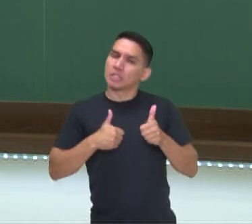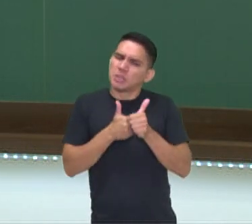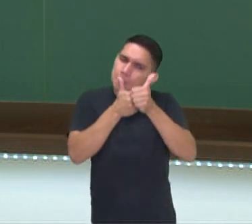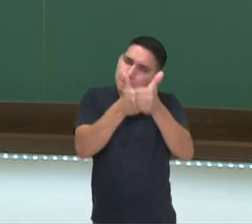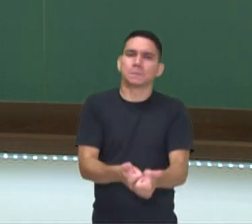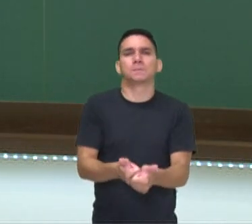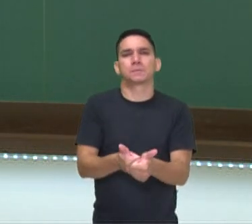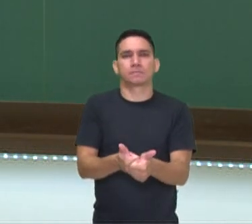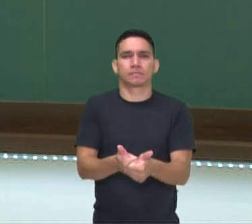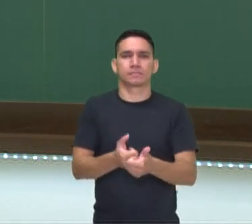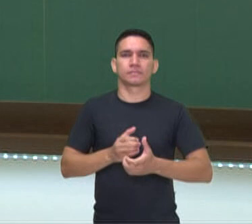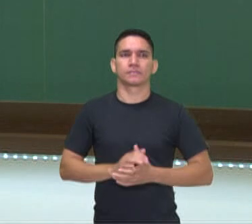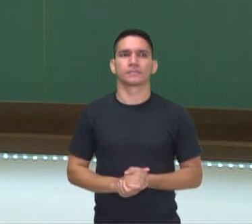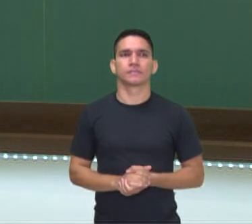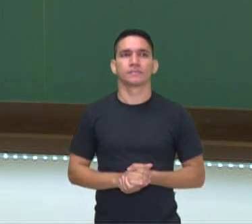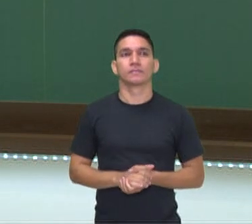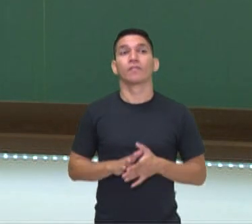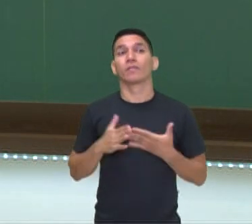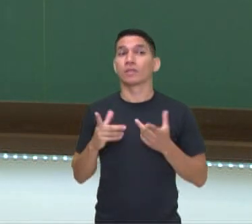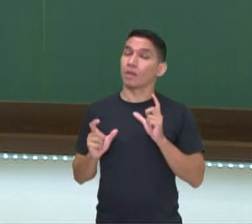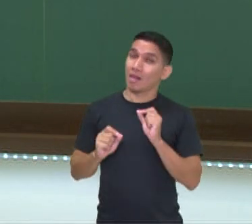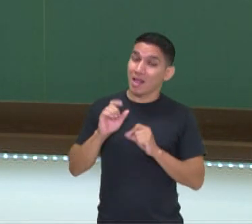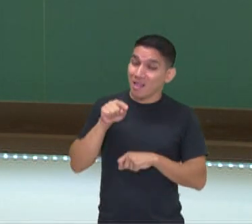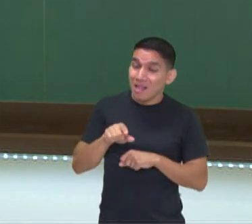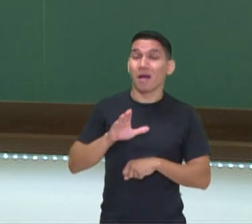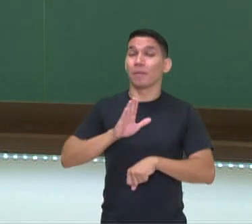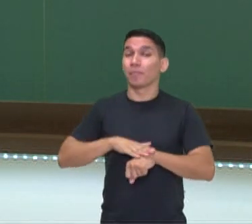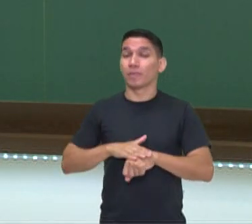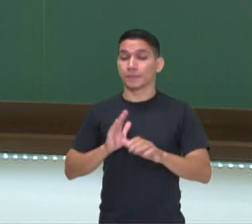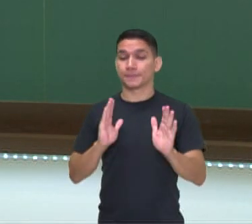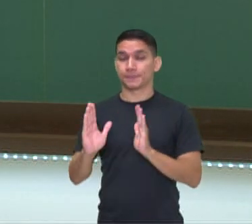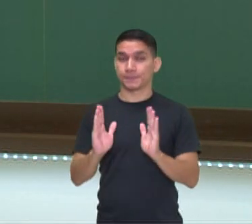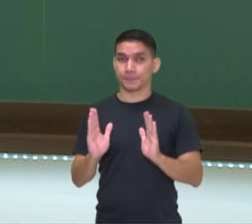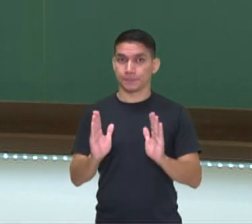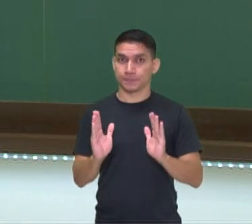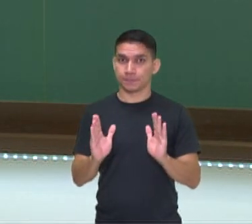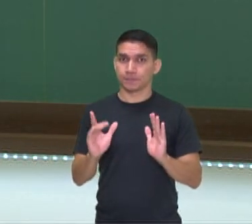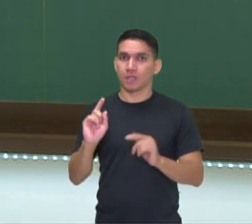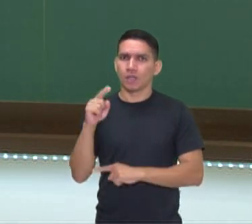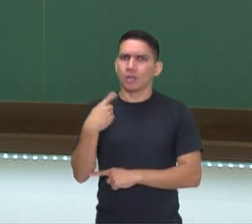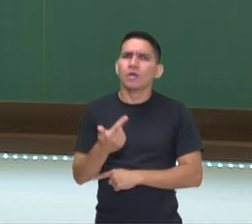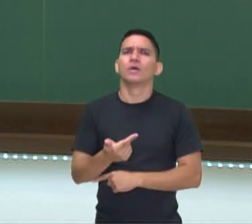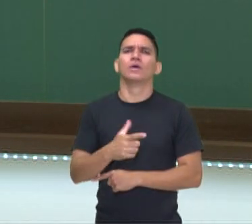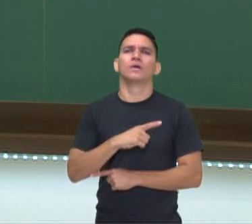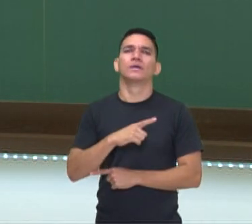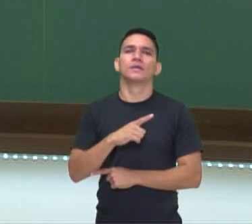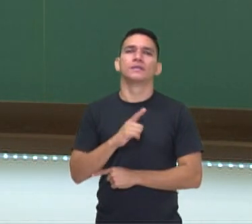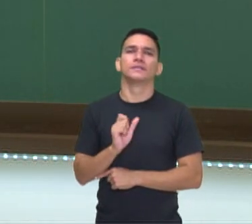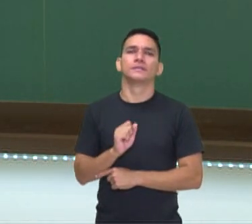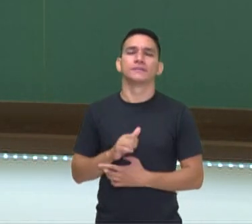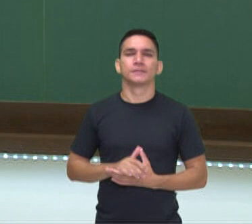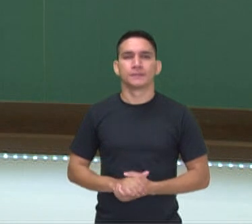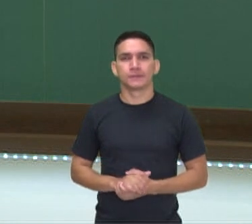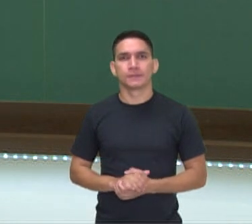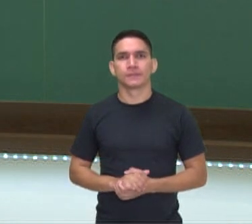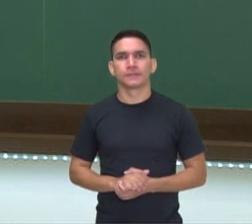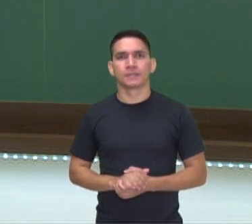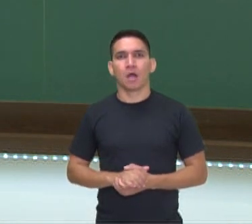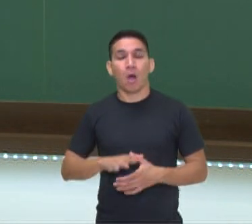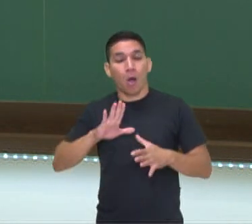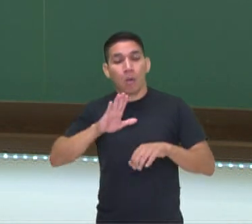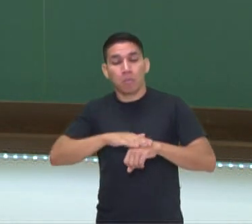risca, tá? E é nessa época que a gente tem dentro